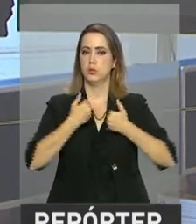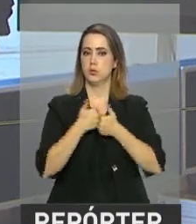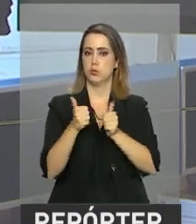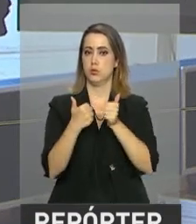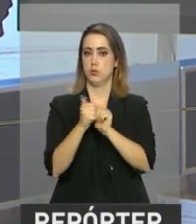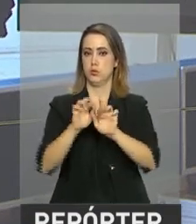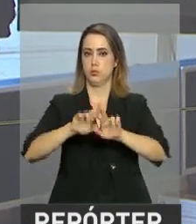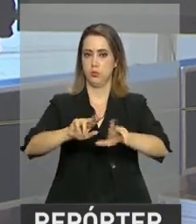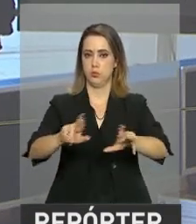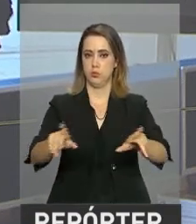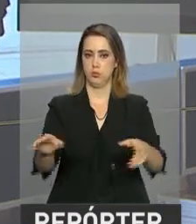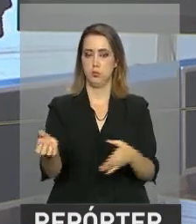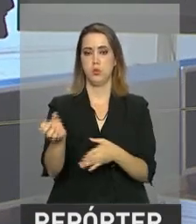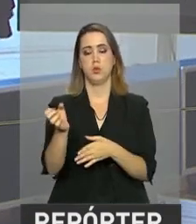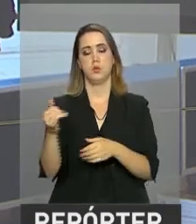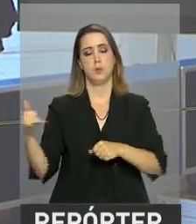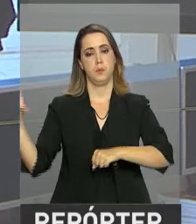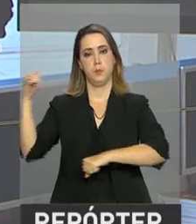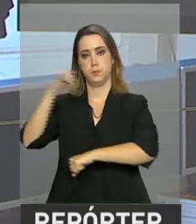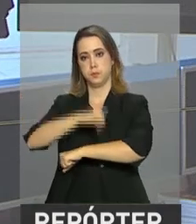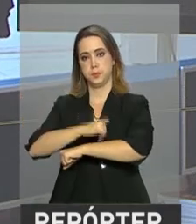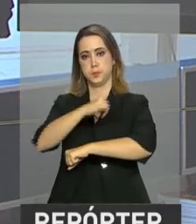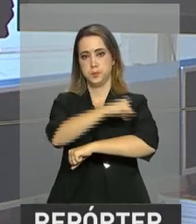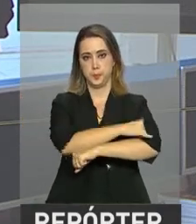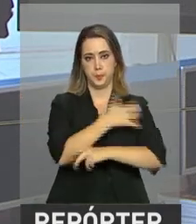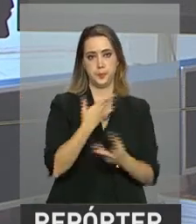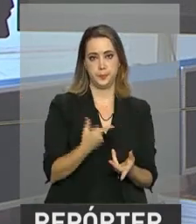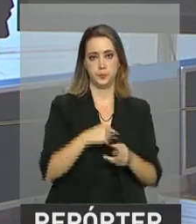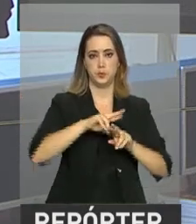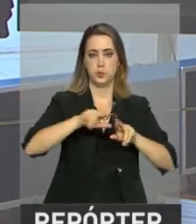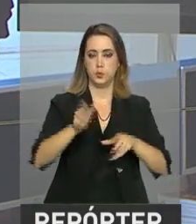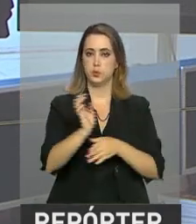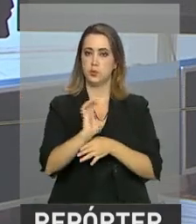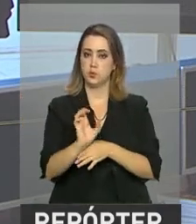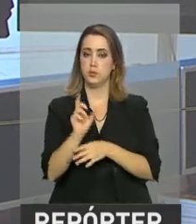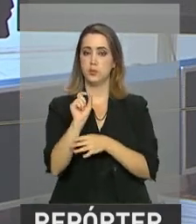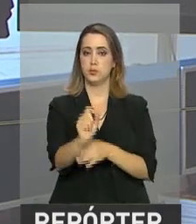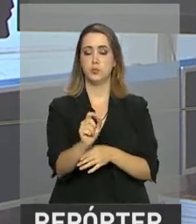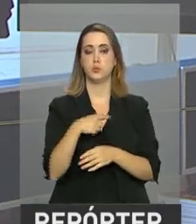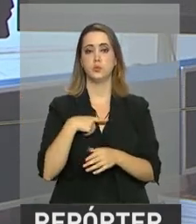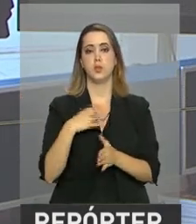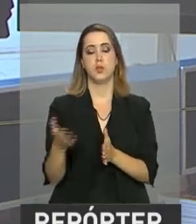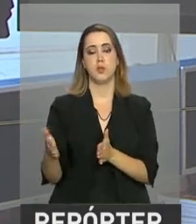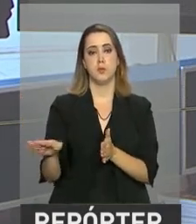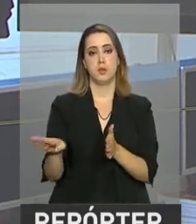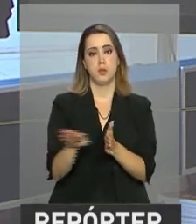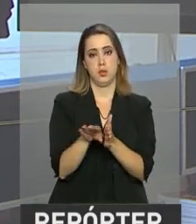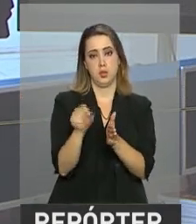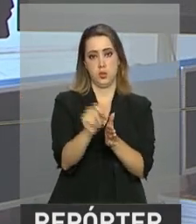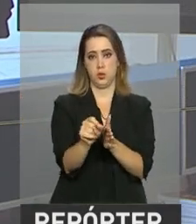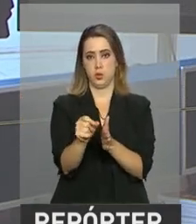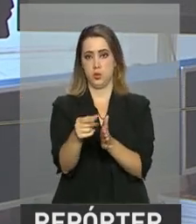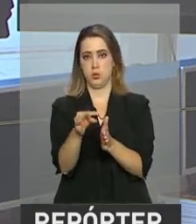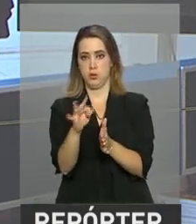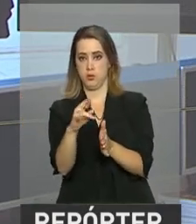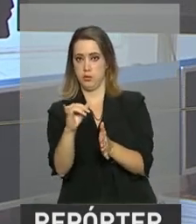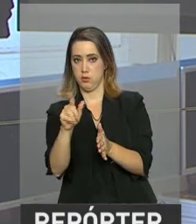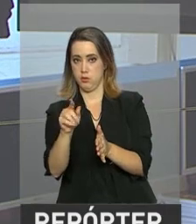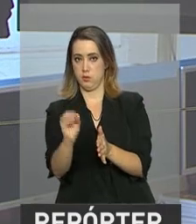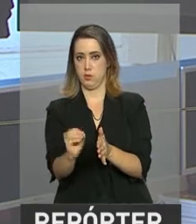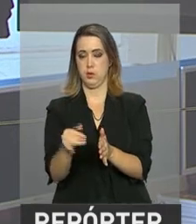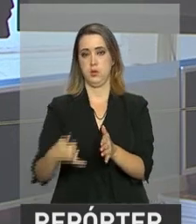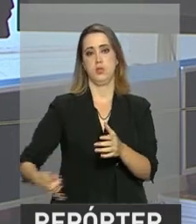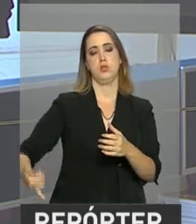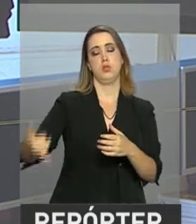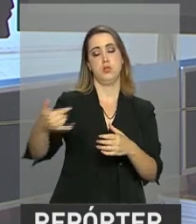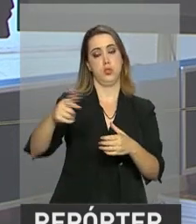Estão na lista os aeroportos de Salvador, Fortaleza, Porto Alegre e Florianópolis, o terminal de trigo do Rio de Janeiro, o terminal de combustíveis